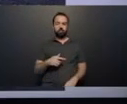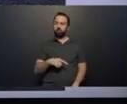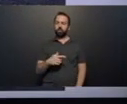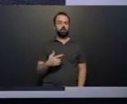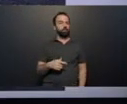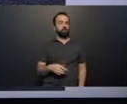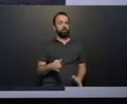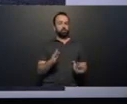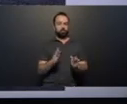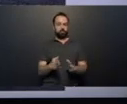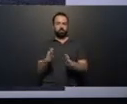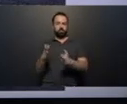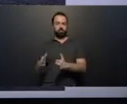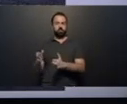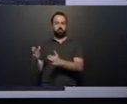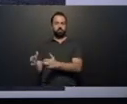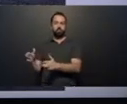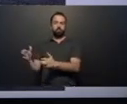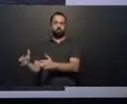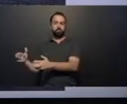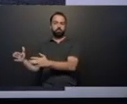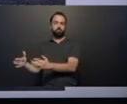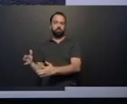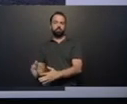nenhuma regularidade.